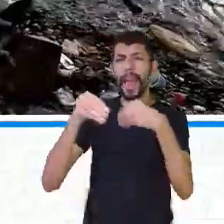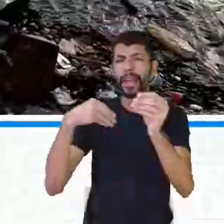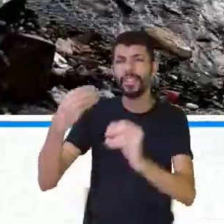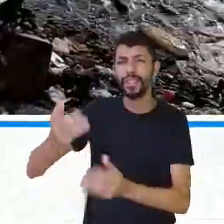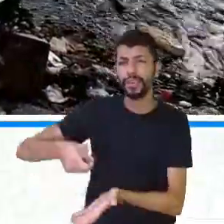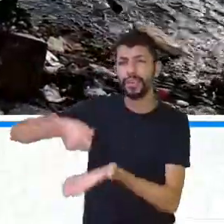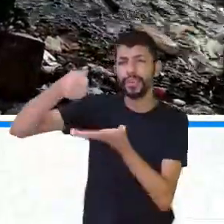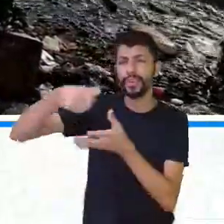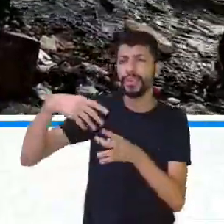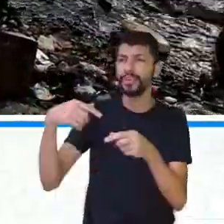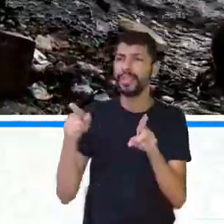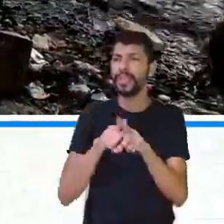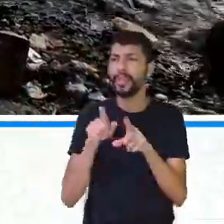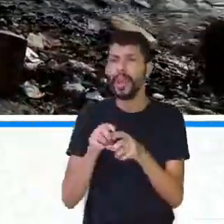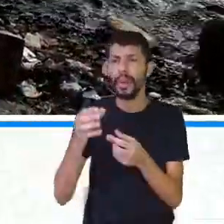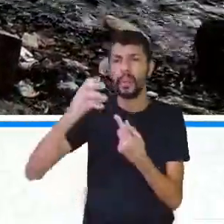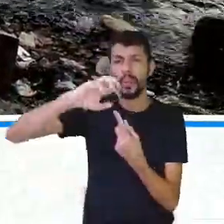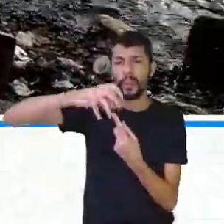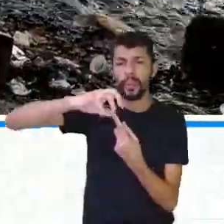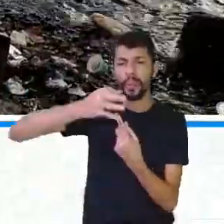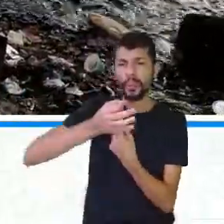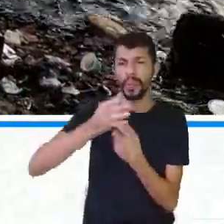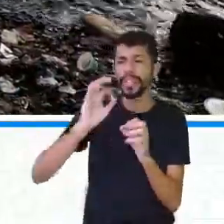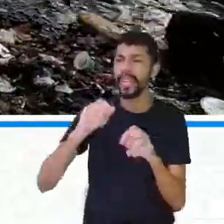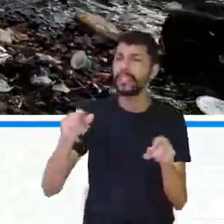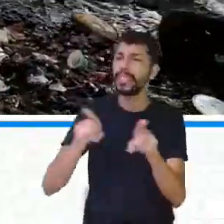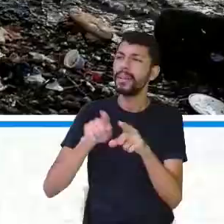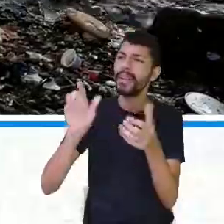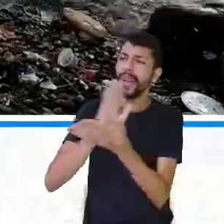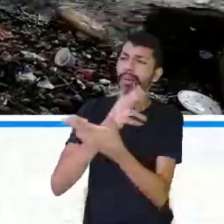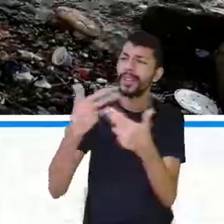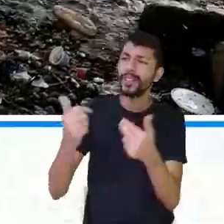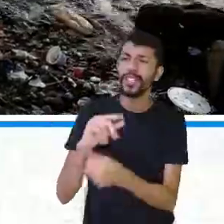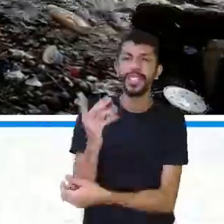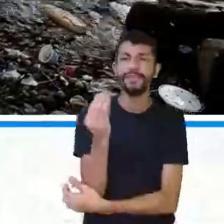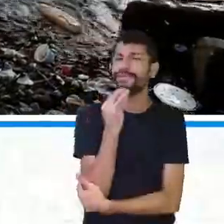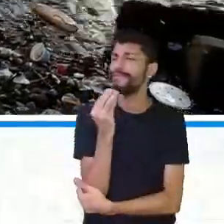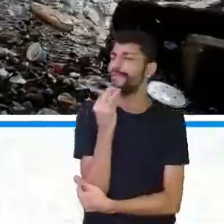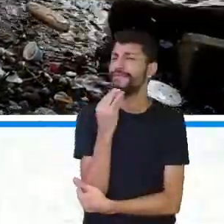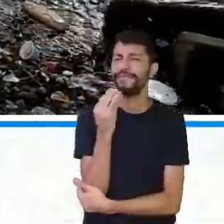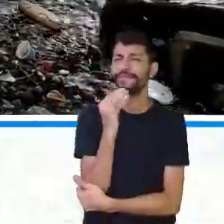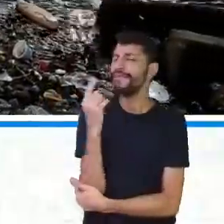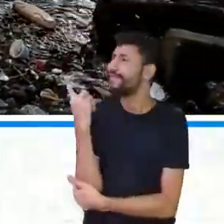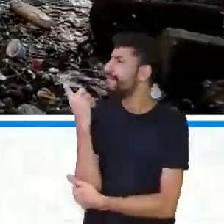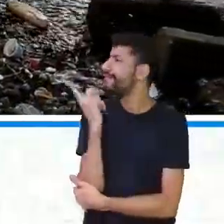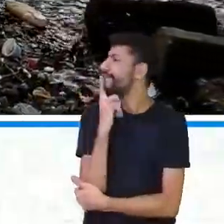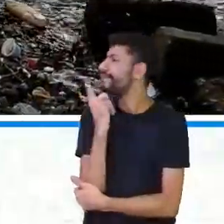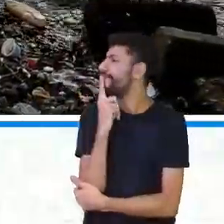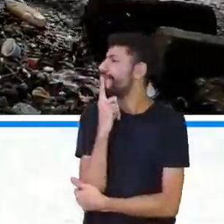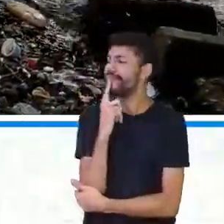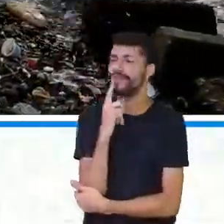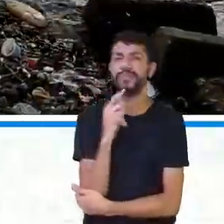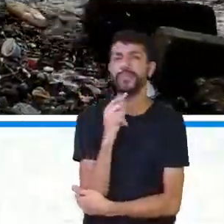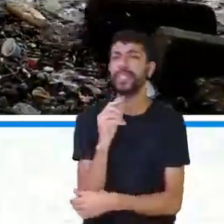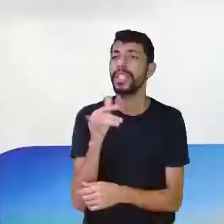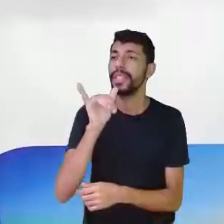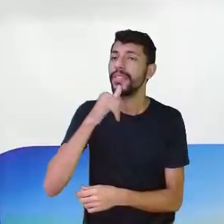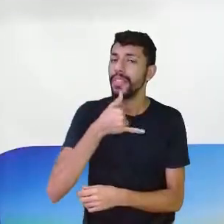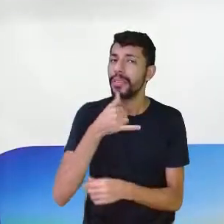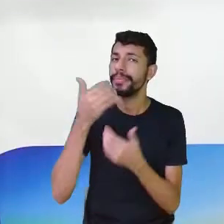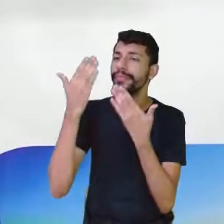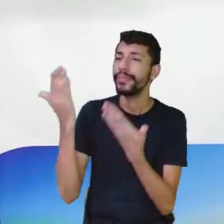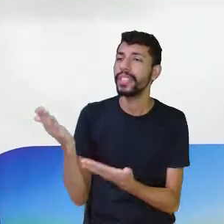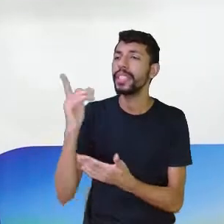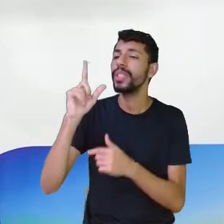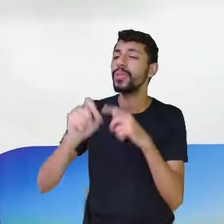né? Tampas. Algumas coisas que não deveriam estar aí, mas estão. Infelizmente, isso é uma